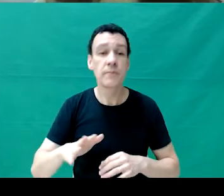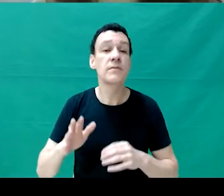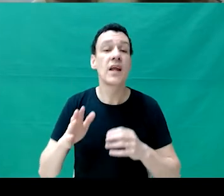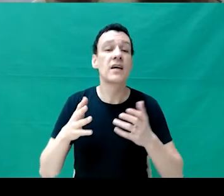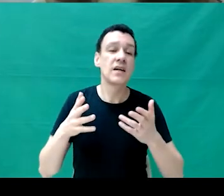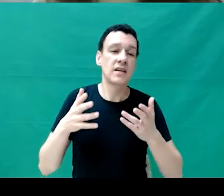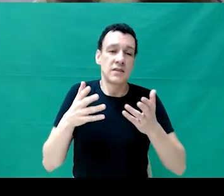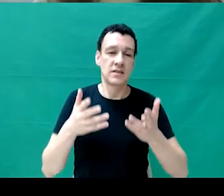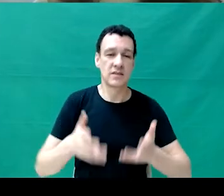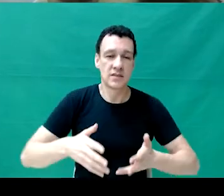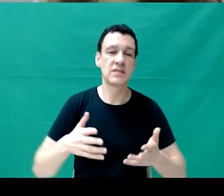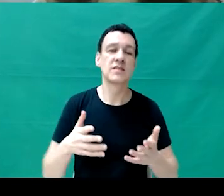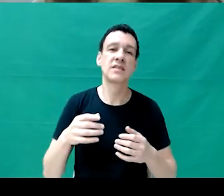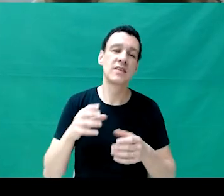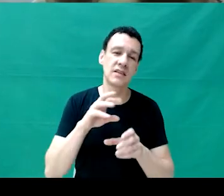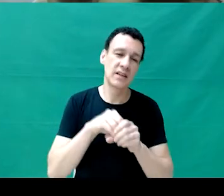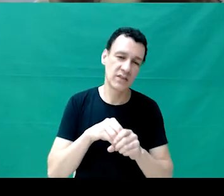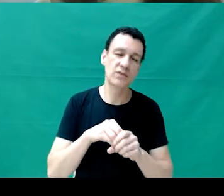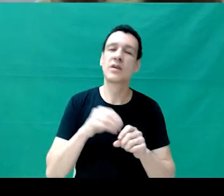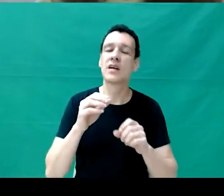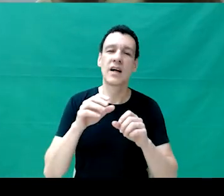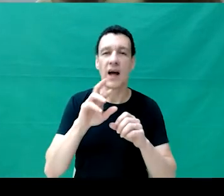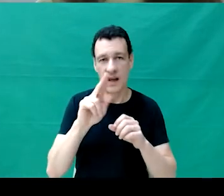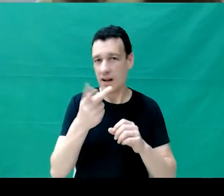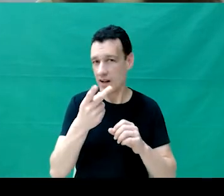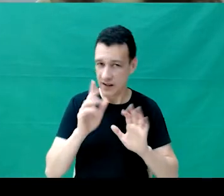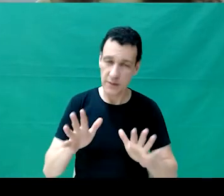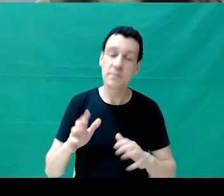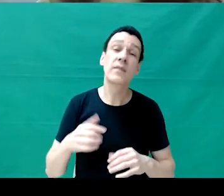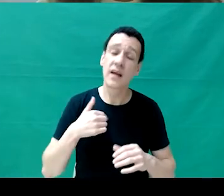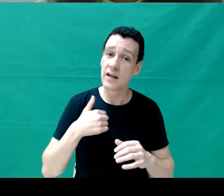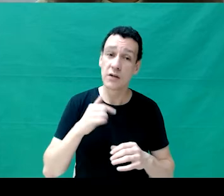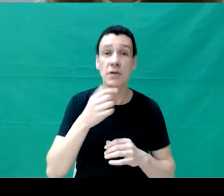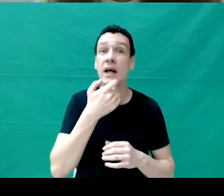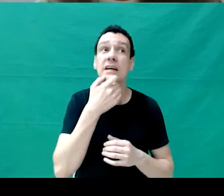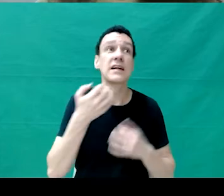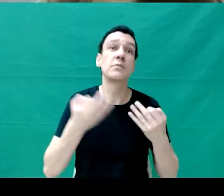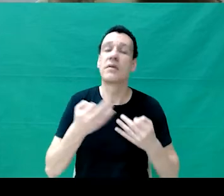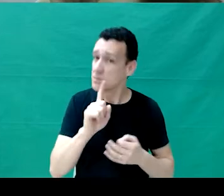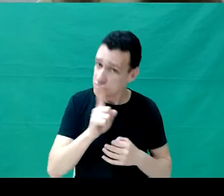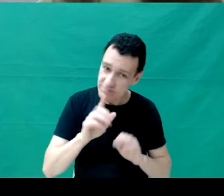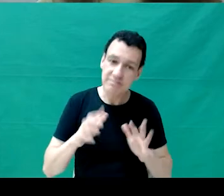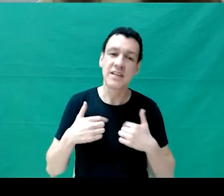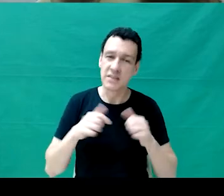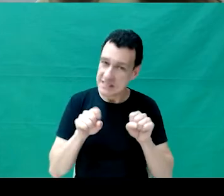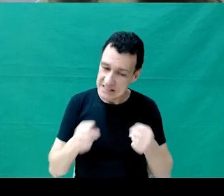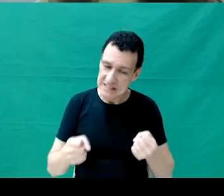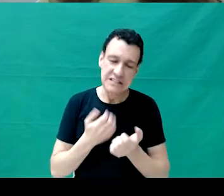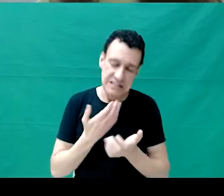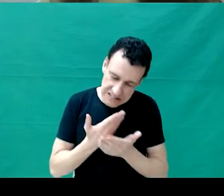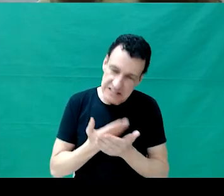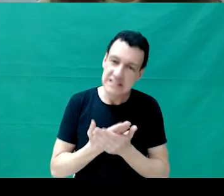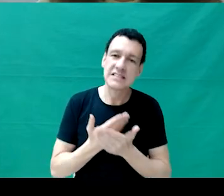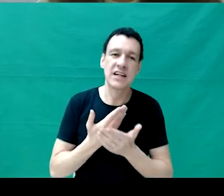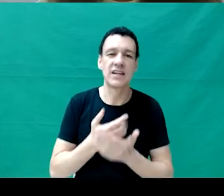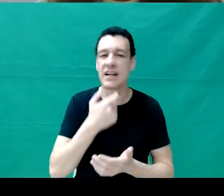be, então eu não tenho aí o inglês fluente, mas eu estou me esforçando muito para conseguir concluir essa graduação, que vai